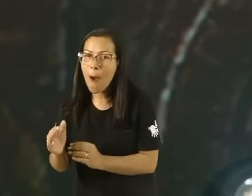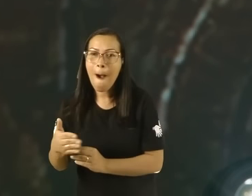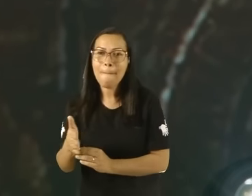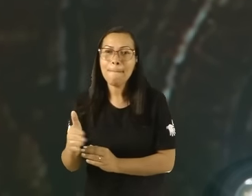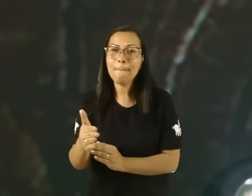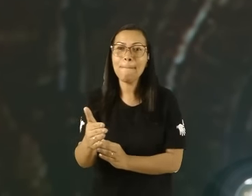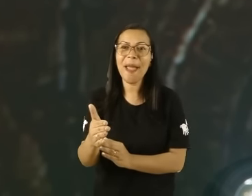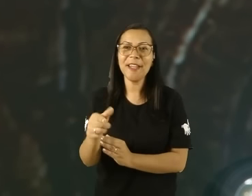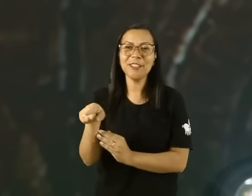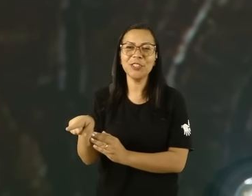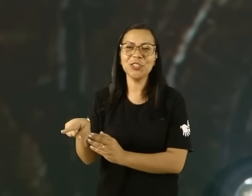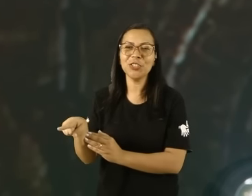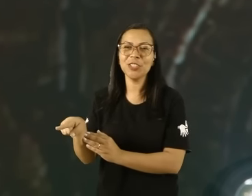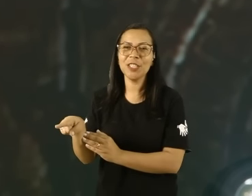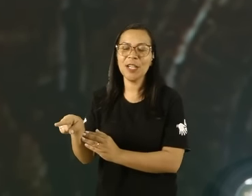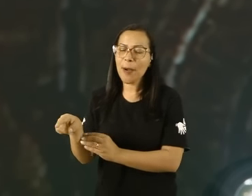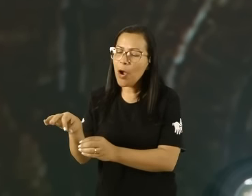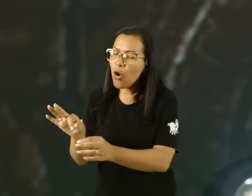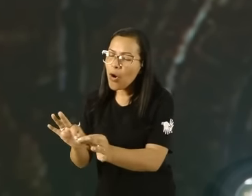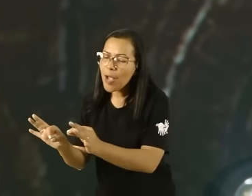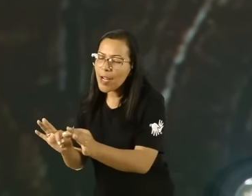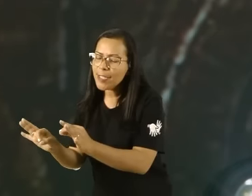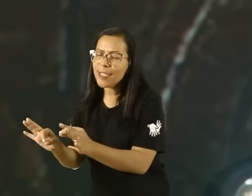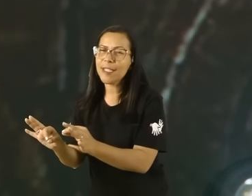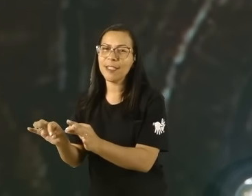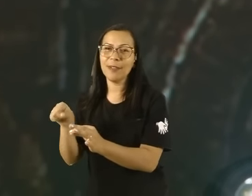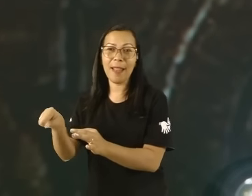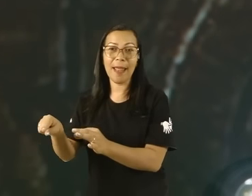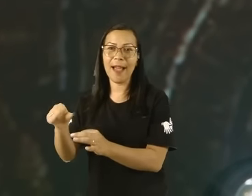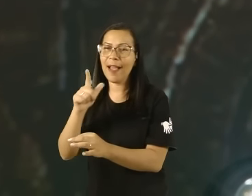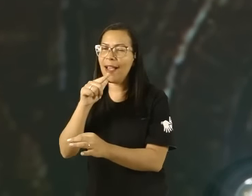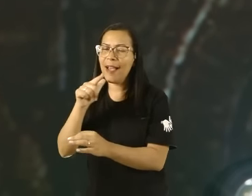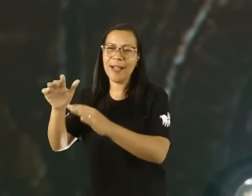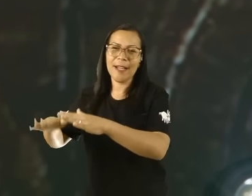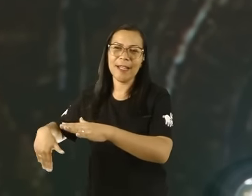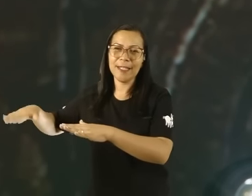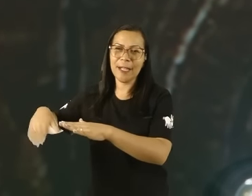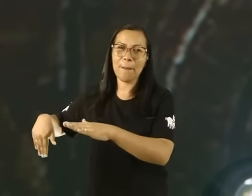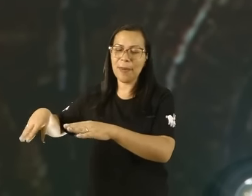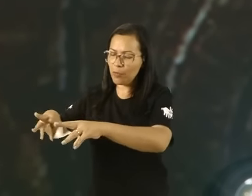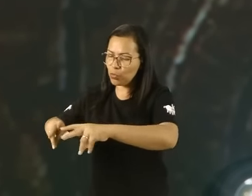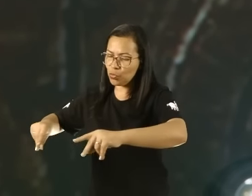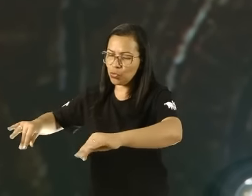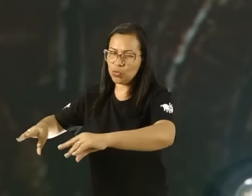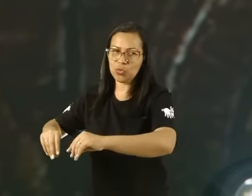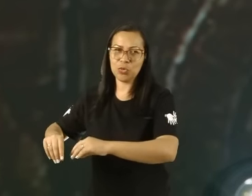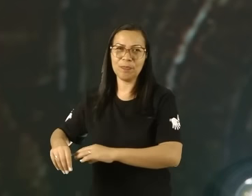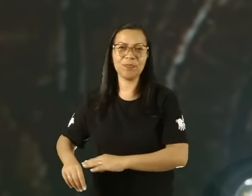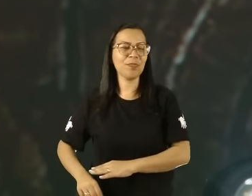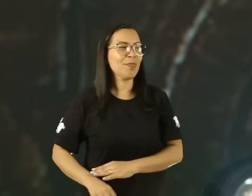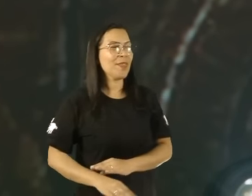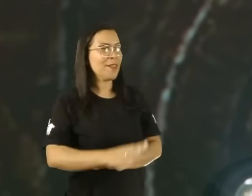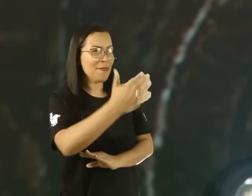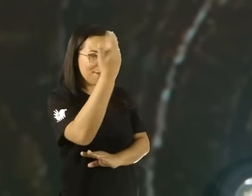Porque o peixe que está na rede é só para mostrar que eu tenho poder, mas o peixe que você vai comer não é o que você pescou, é o peixe que eu trouxe. Jesus